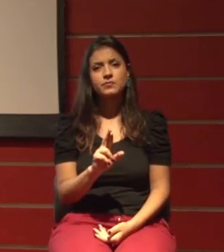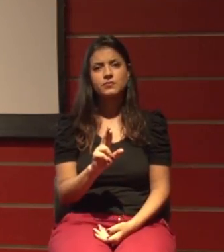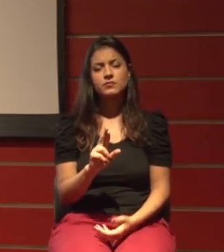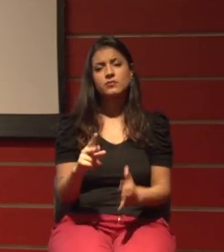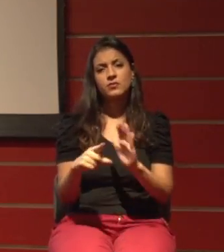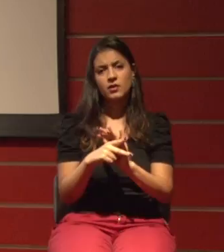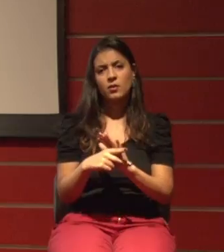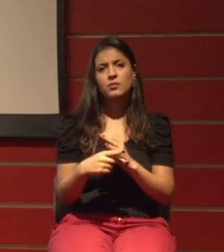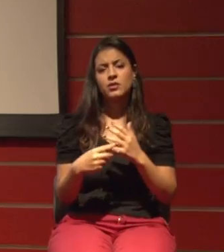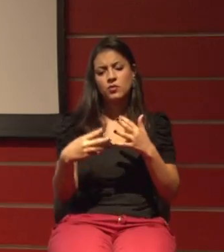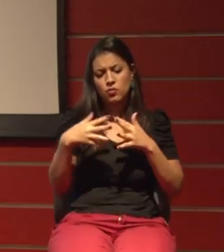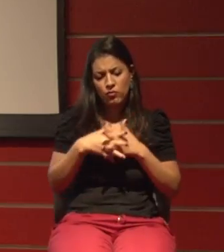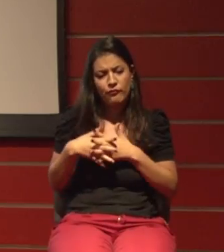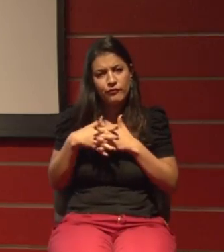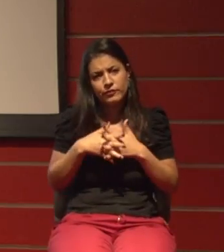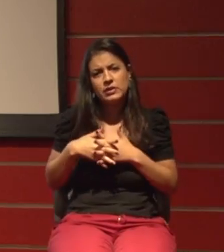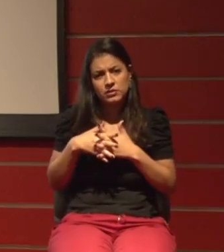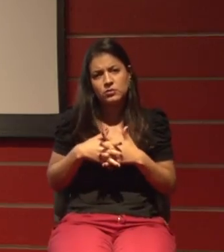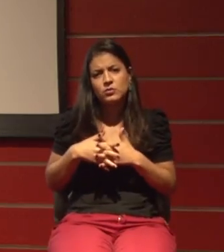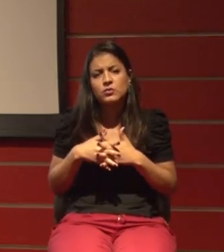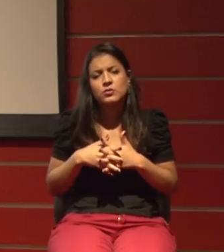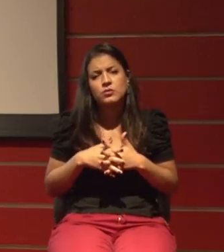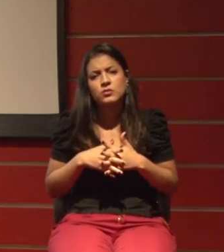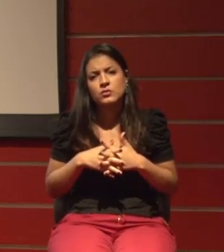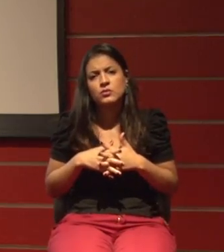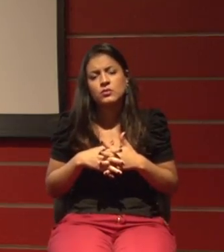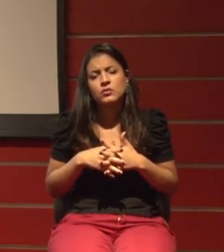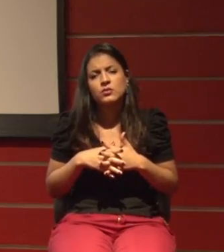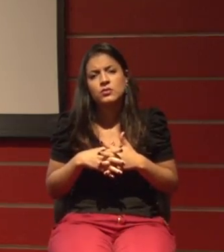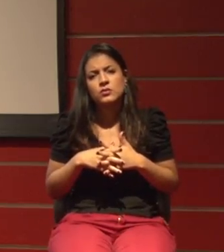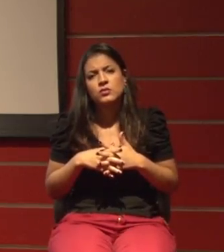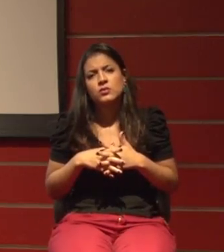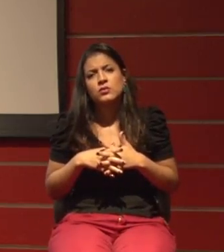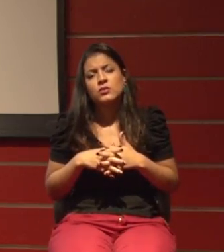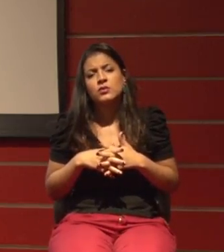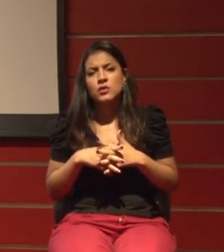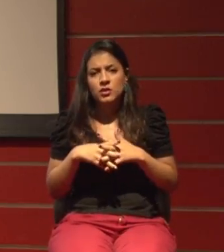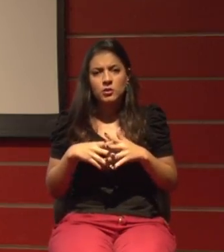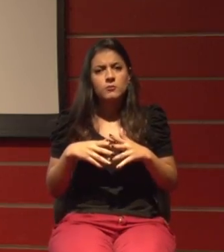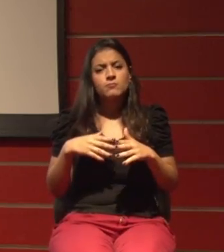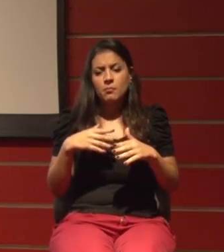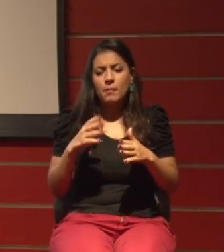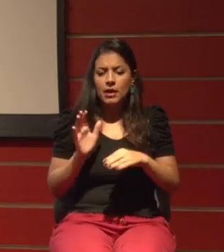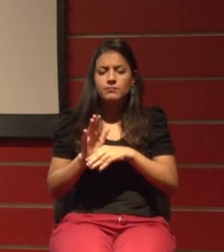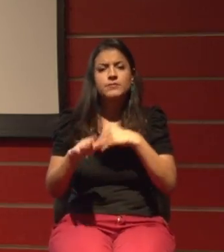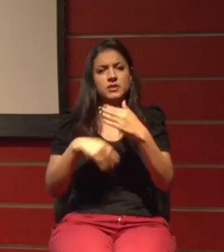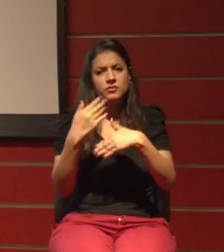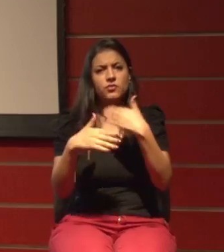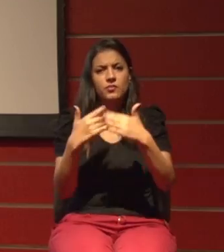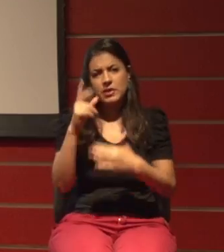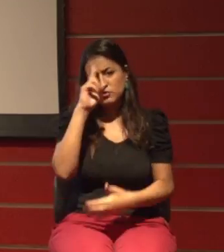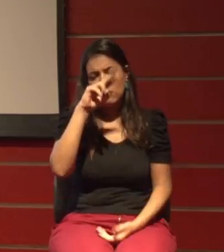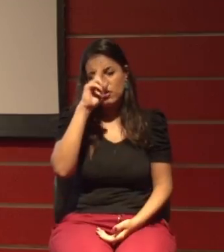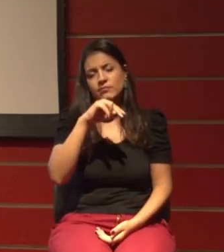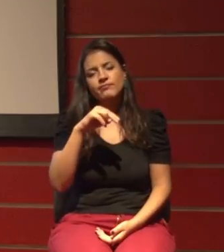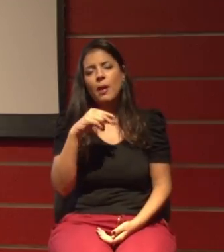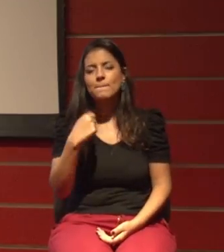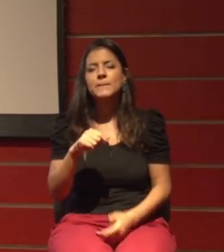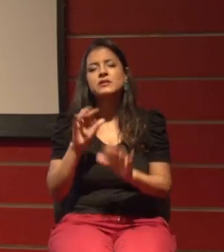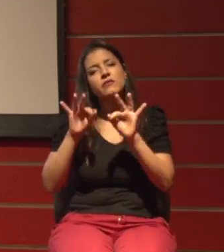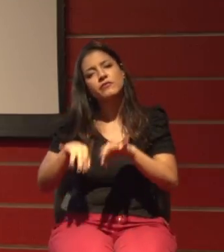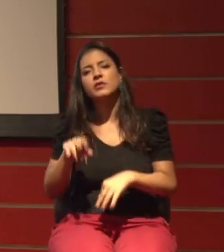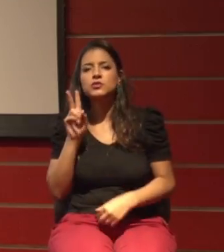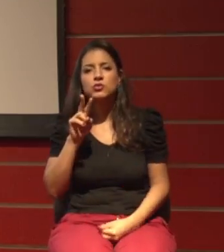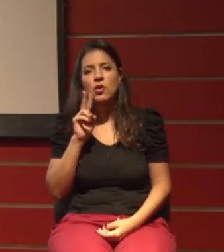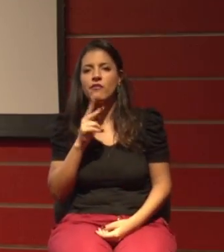conflito interno de personagem né a a conflito de conflito interno desenvolvimento de Trama ela tem que ser respondida com sim